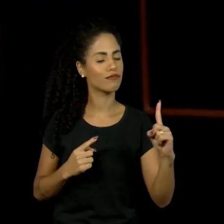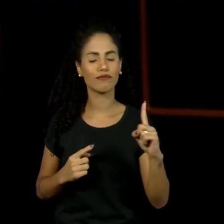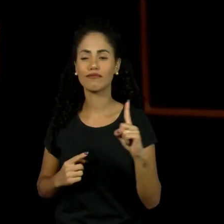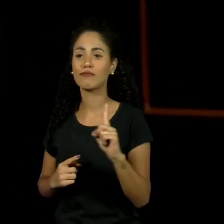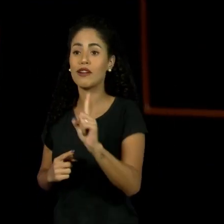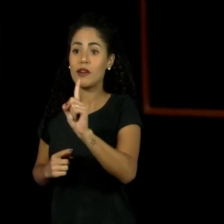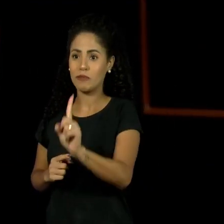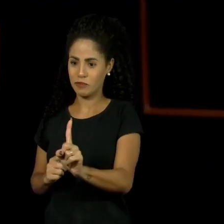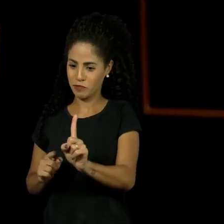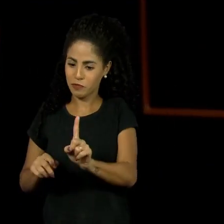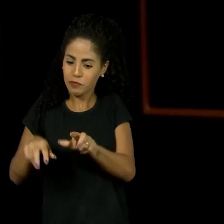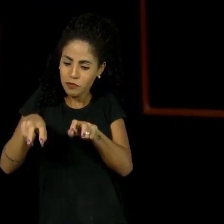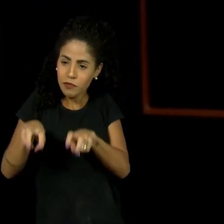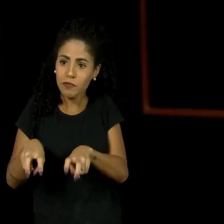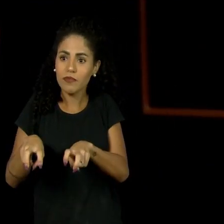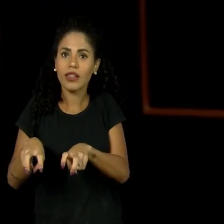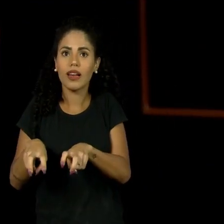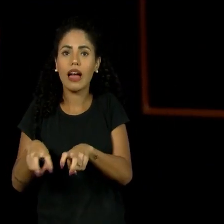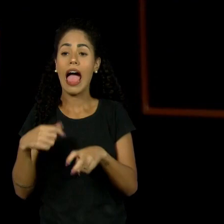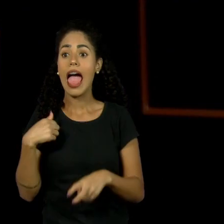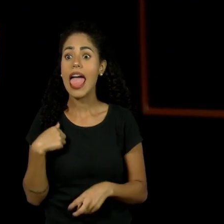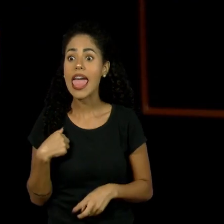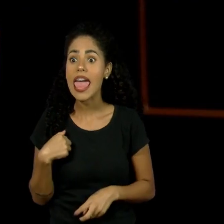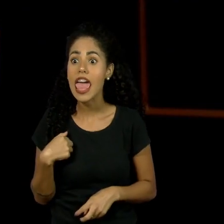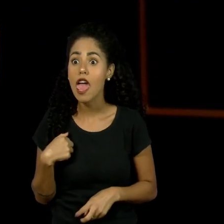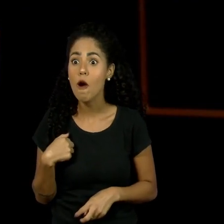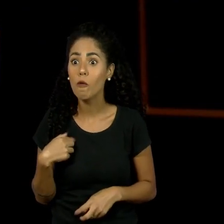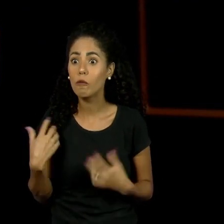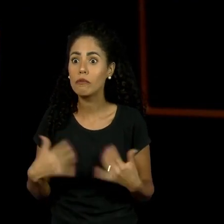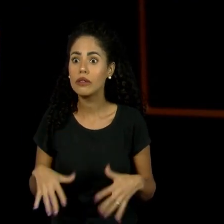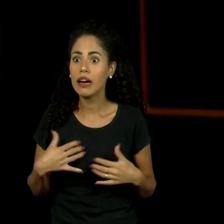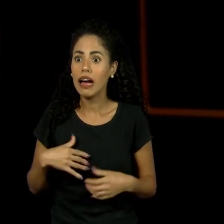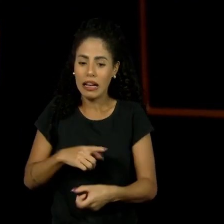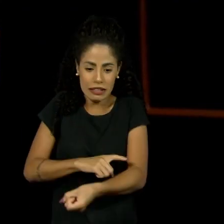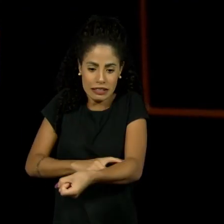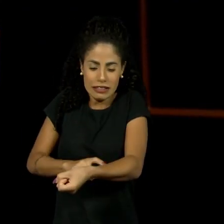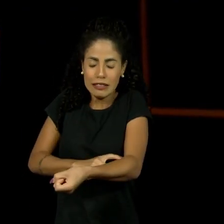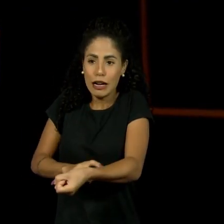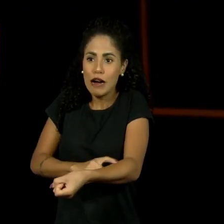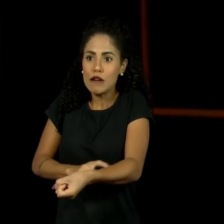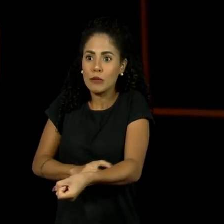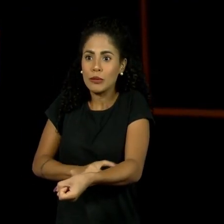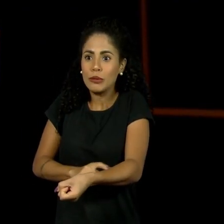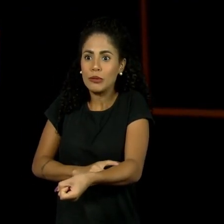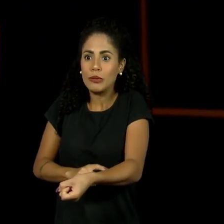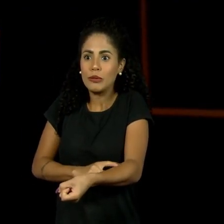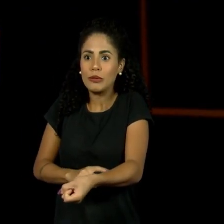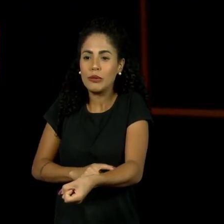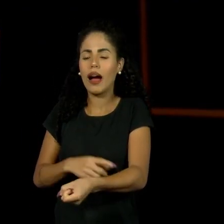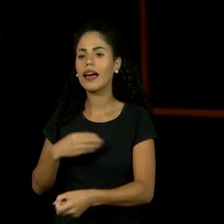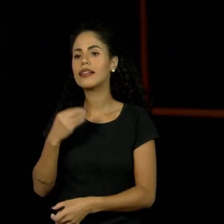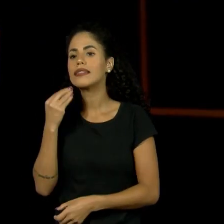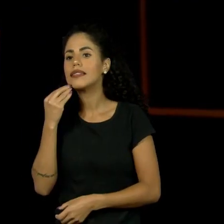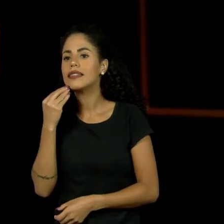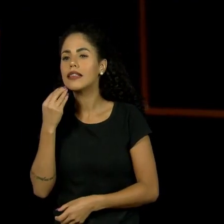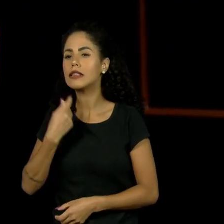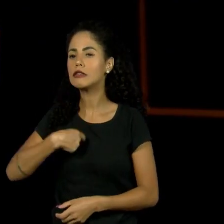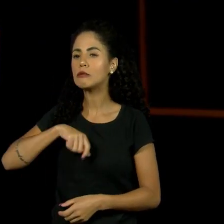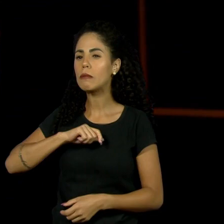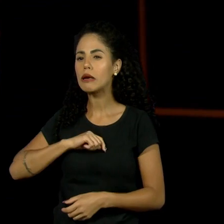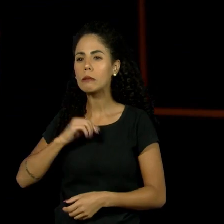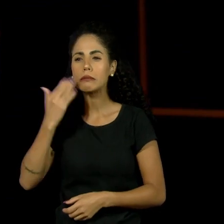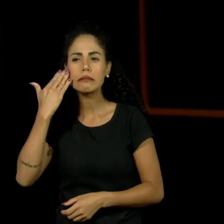lado. Eu fiquei tão nervosa. E aí, no espanhol dele, eu consegui entender que